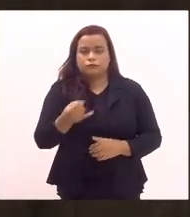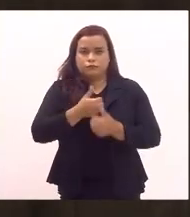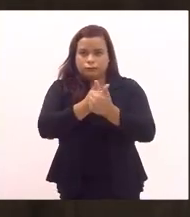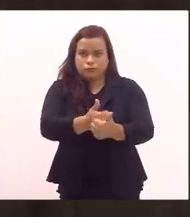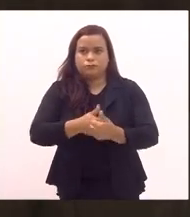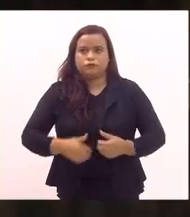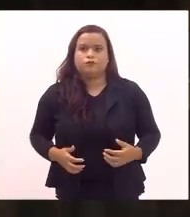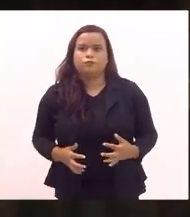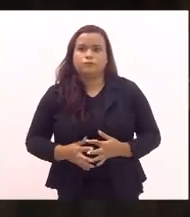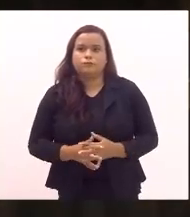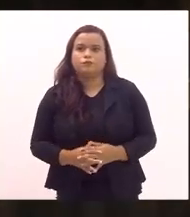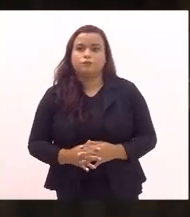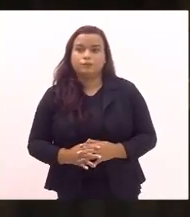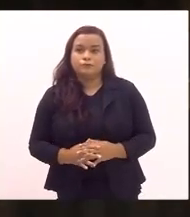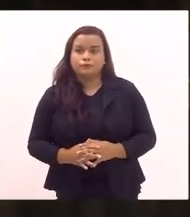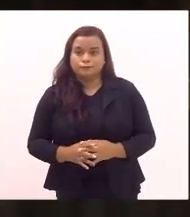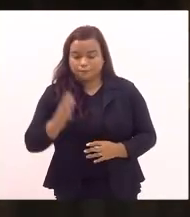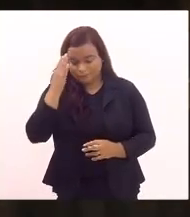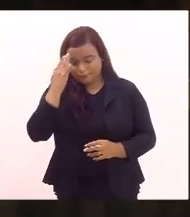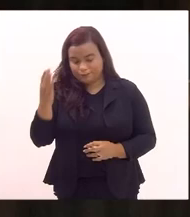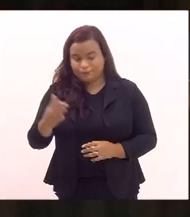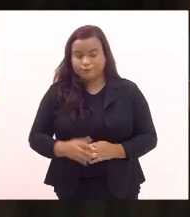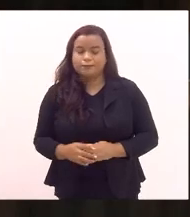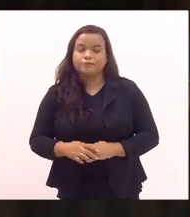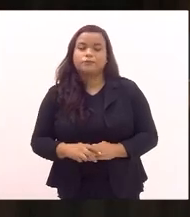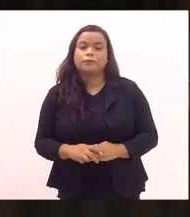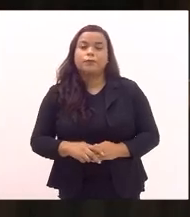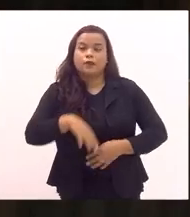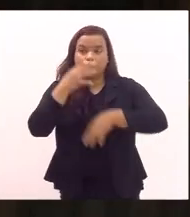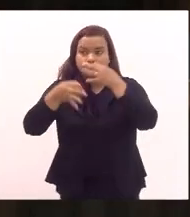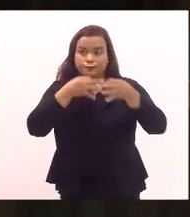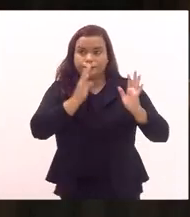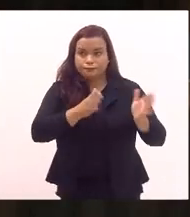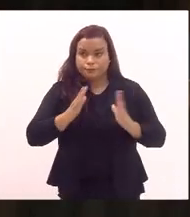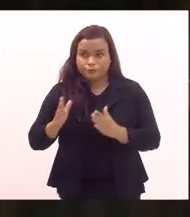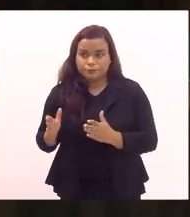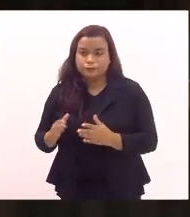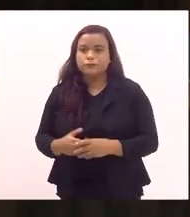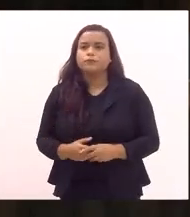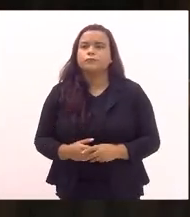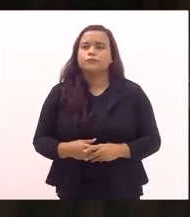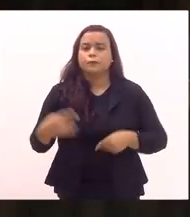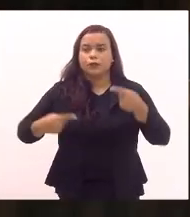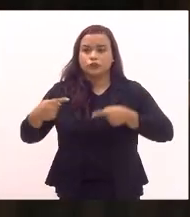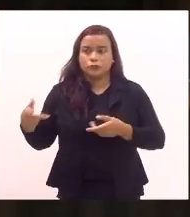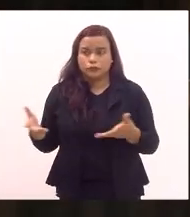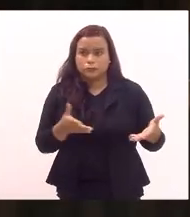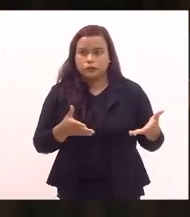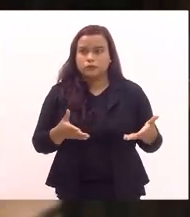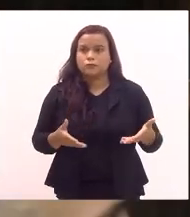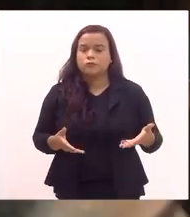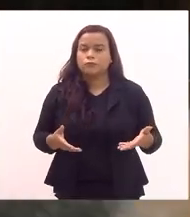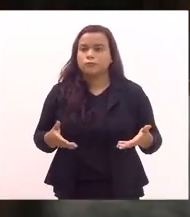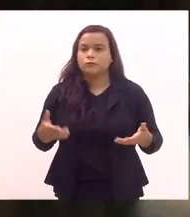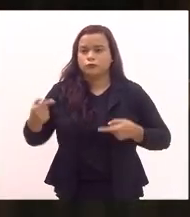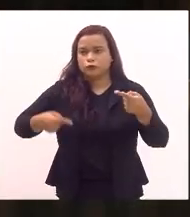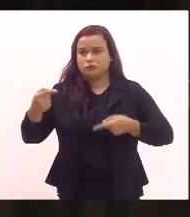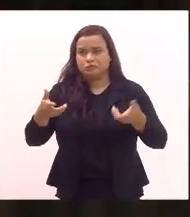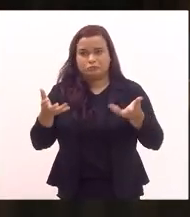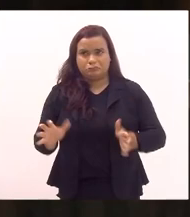a bom obrigada os pareceres emitidos em discussão não